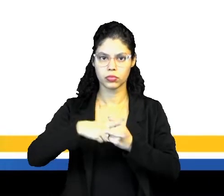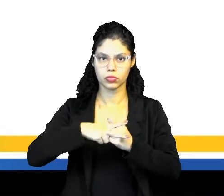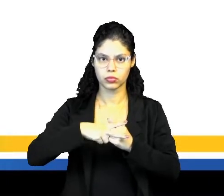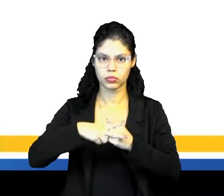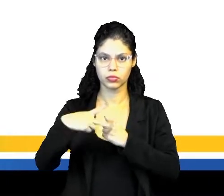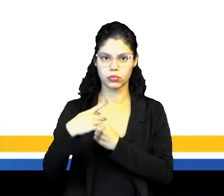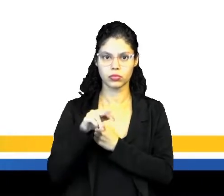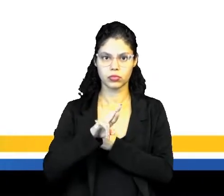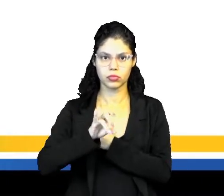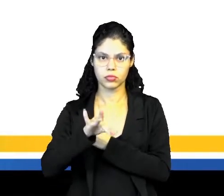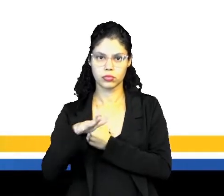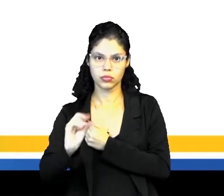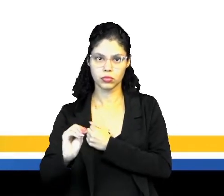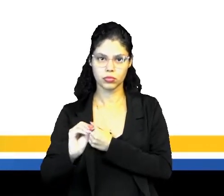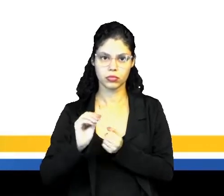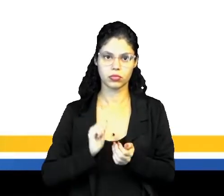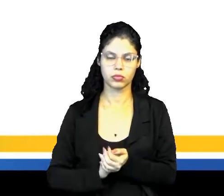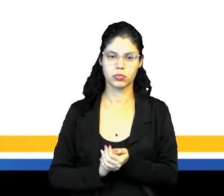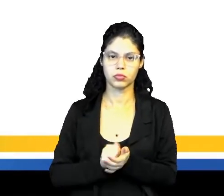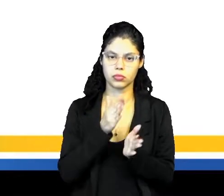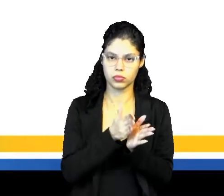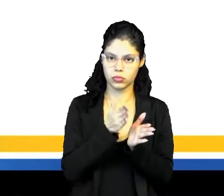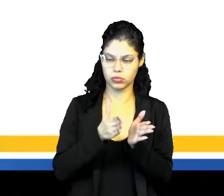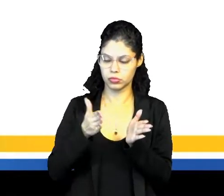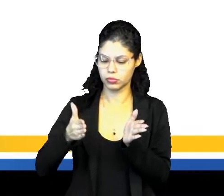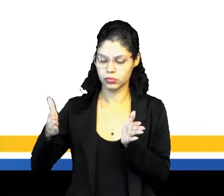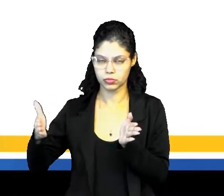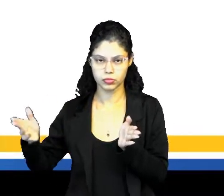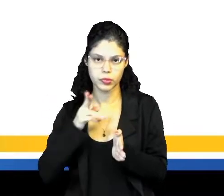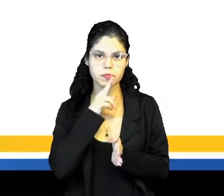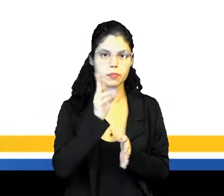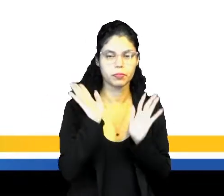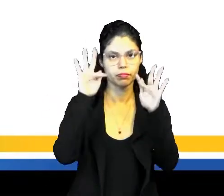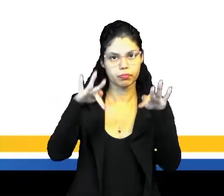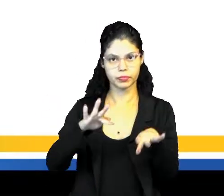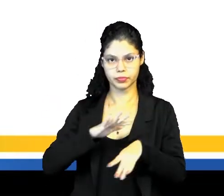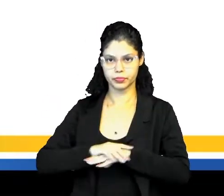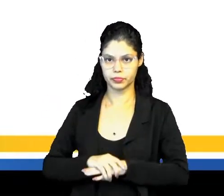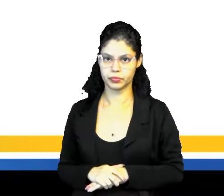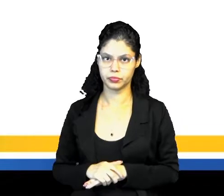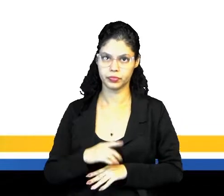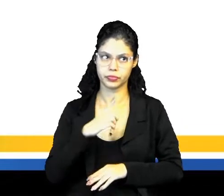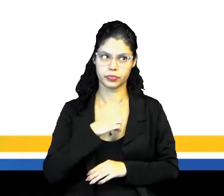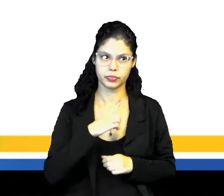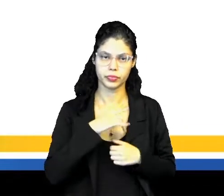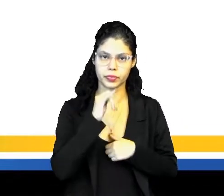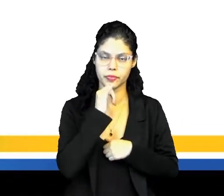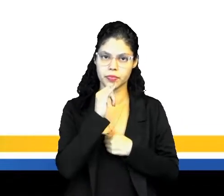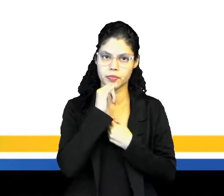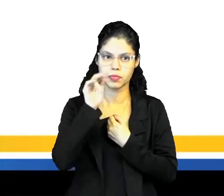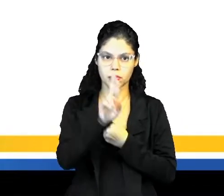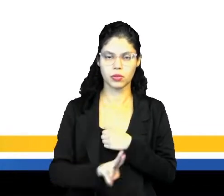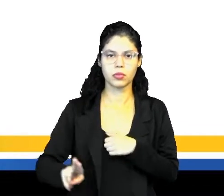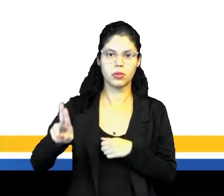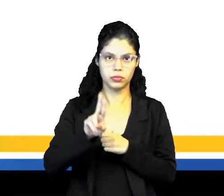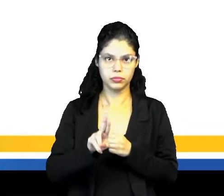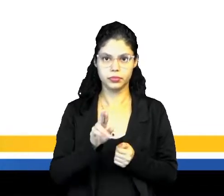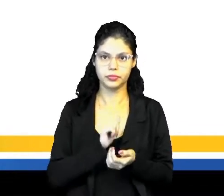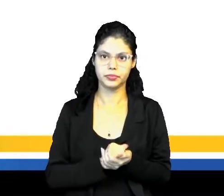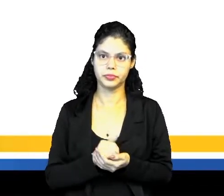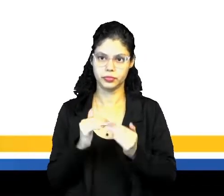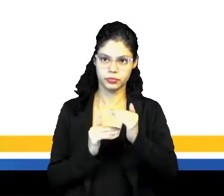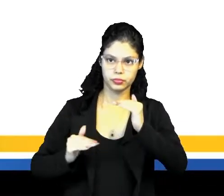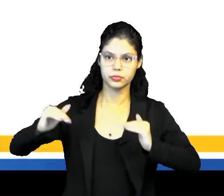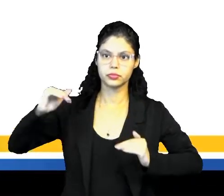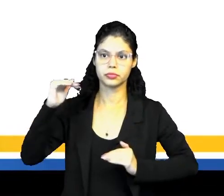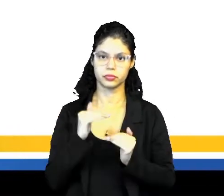uma preposição, e aí ele vai, né, dar o resultado final. Nós temos ali o exemplo que nós utilizamos na frase